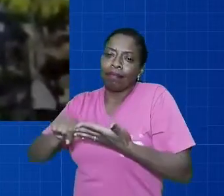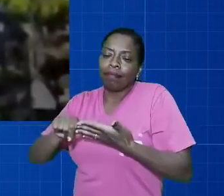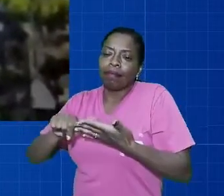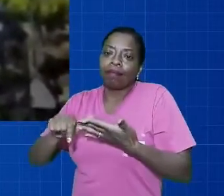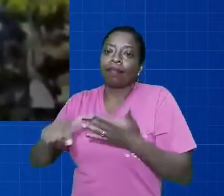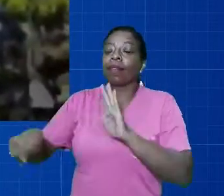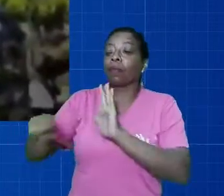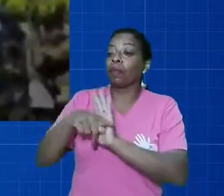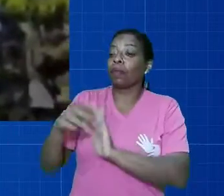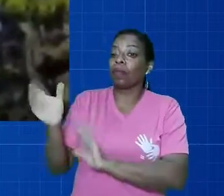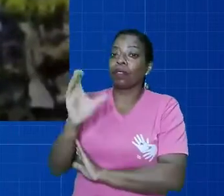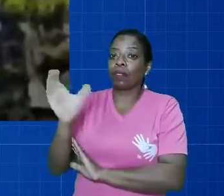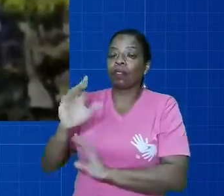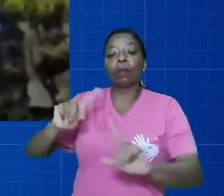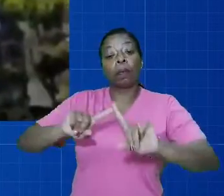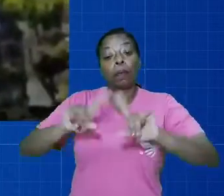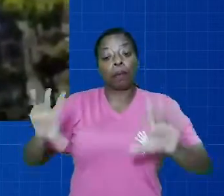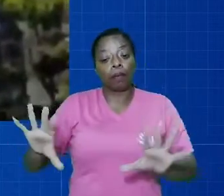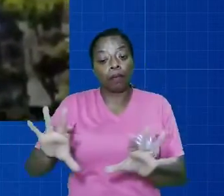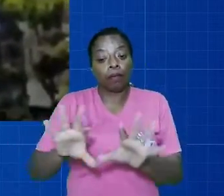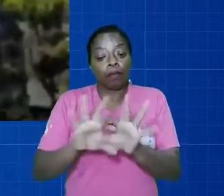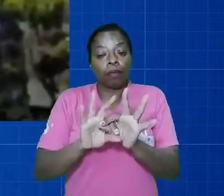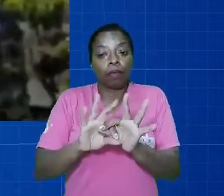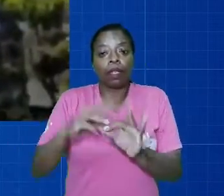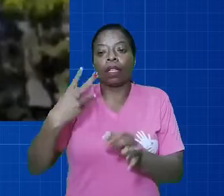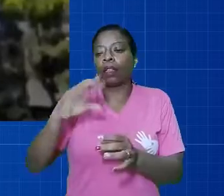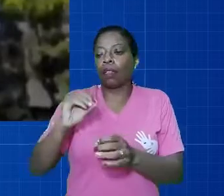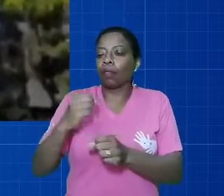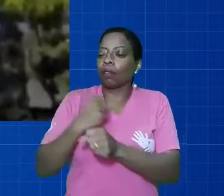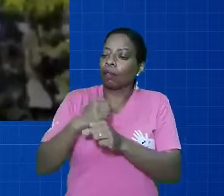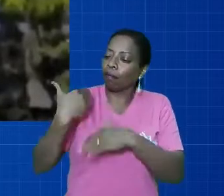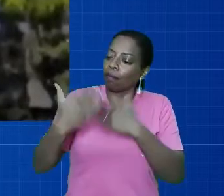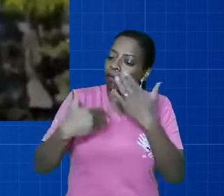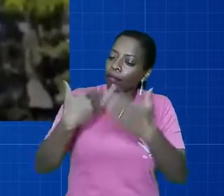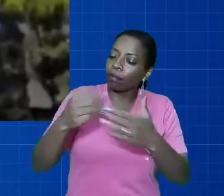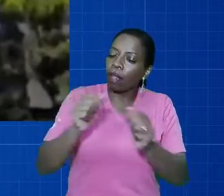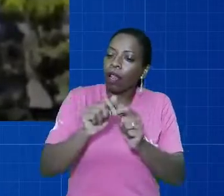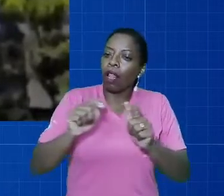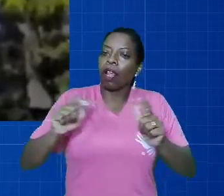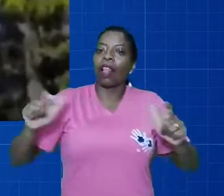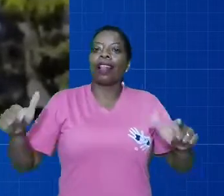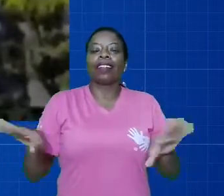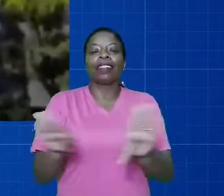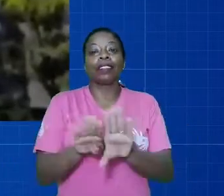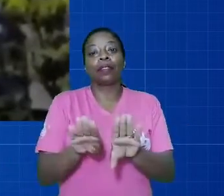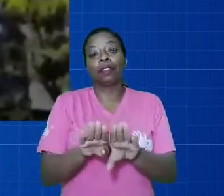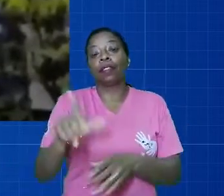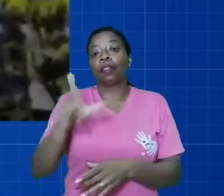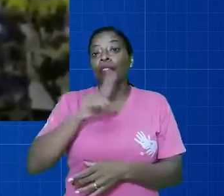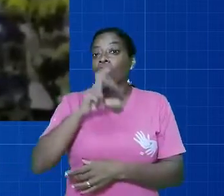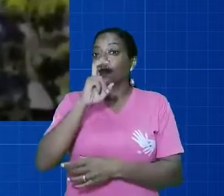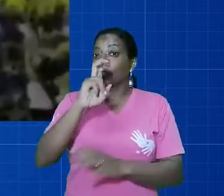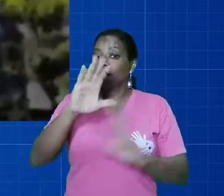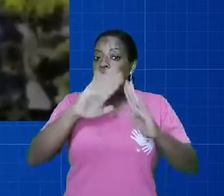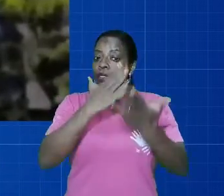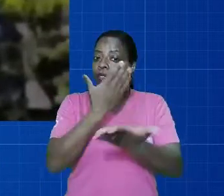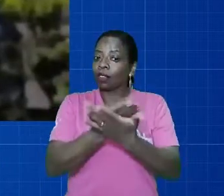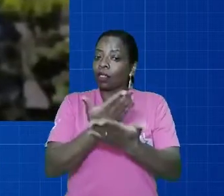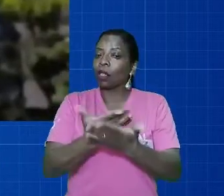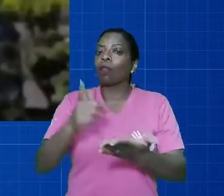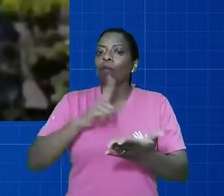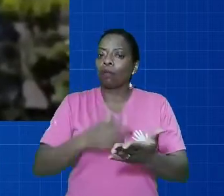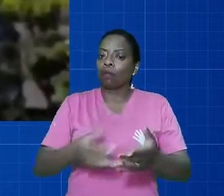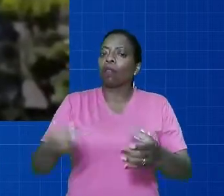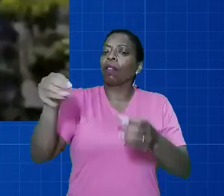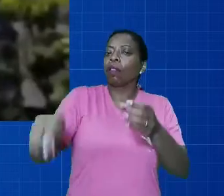de 30 anos, ela vem crescendo cada vez mais. Com a nova estruturação, a gente tem, então, 5 espaços do Clube de Ciências em 5 unidades